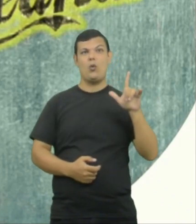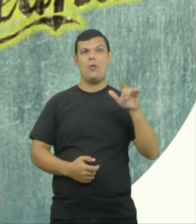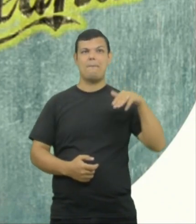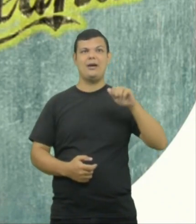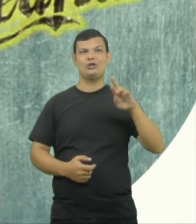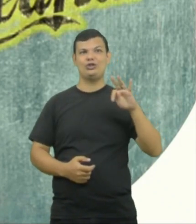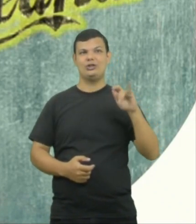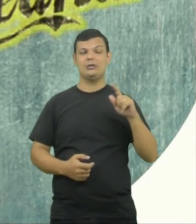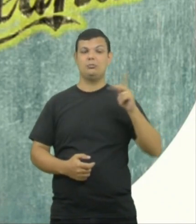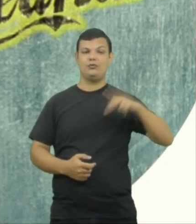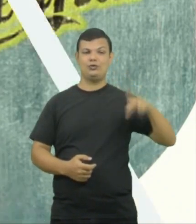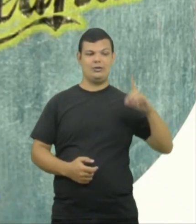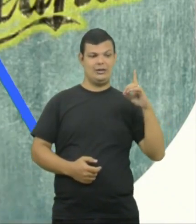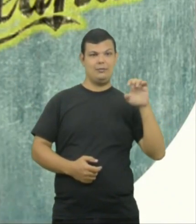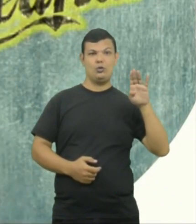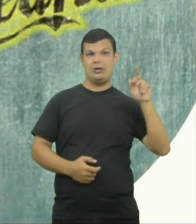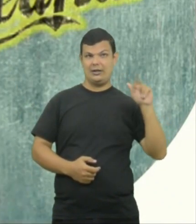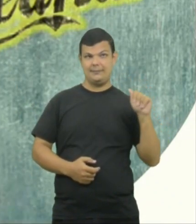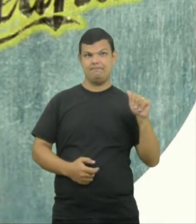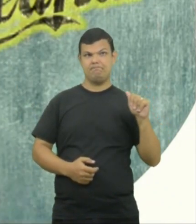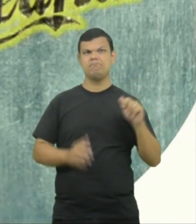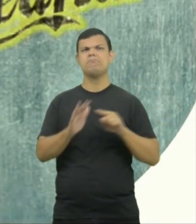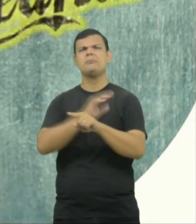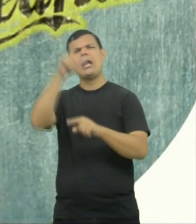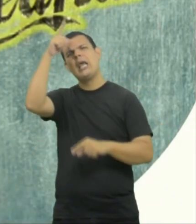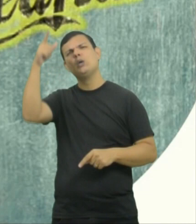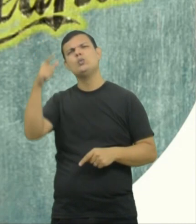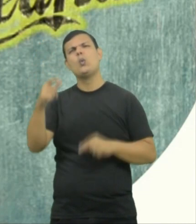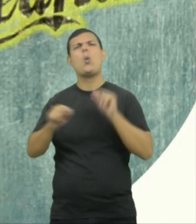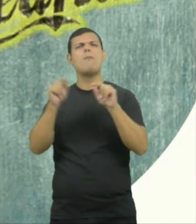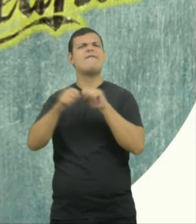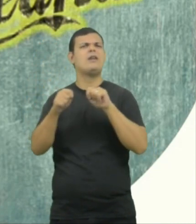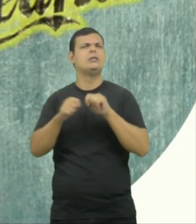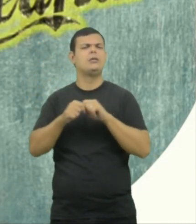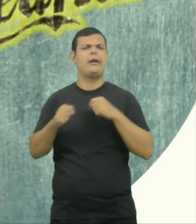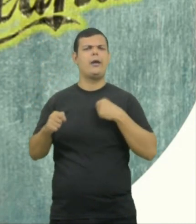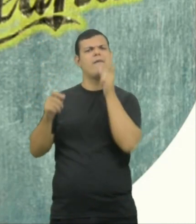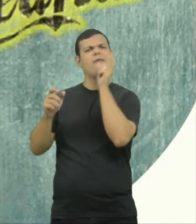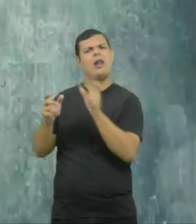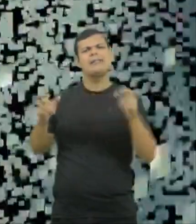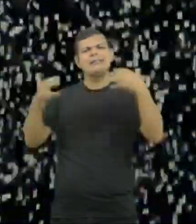bem a pergunta dela e prestem bastante atenção na explicação. Bora lá!